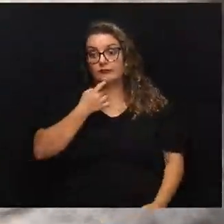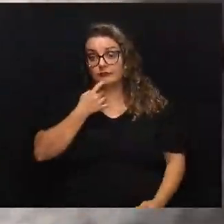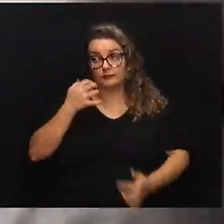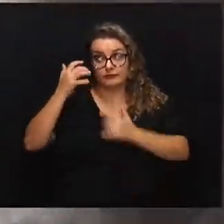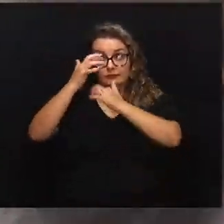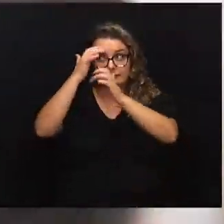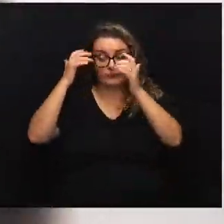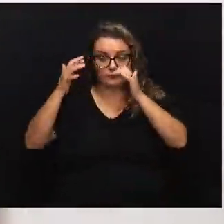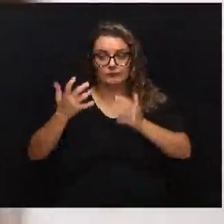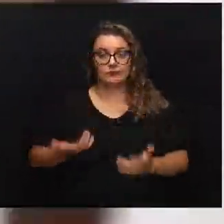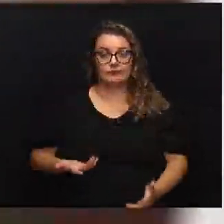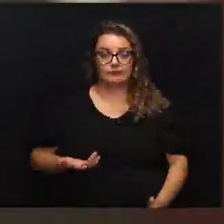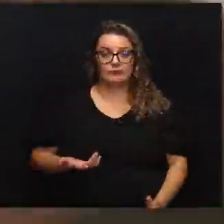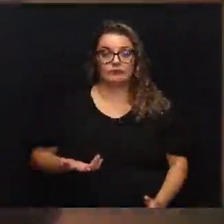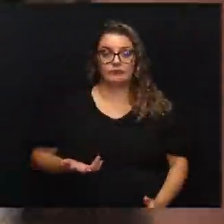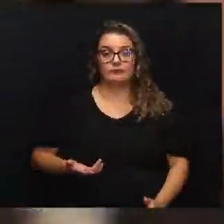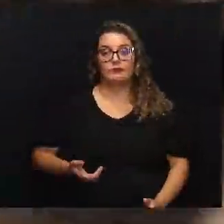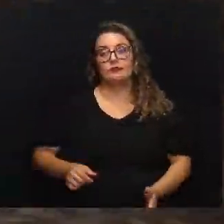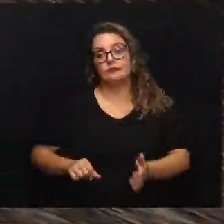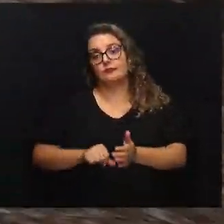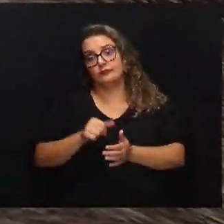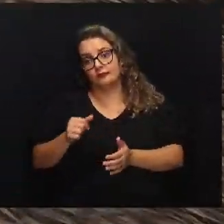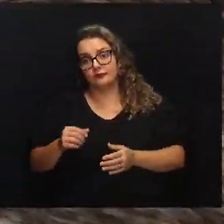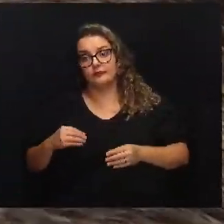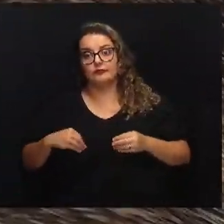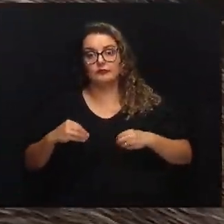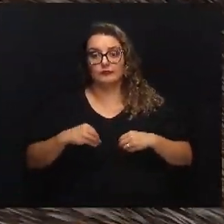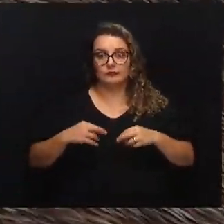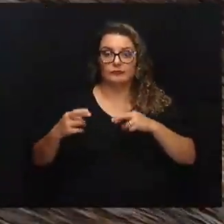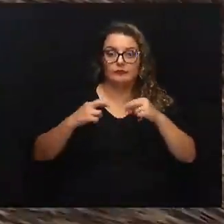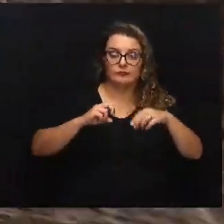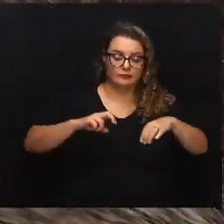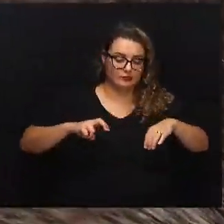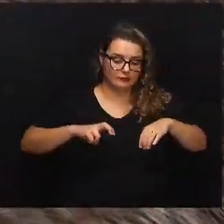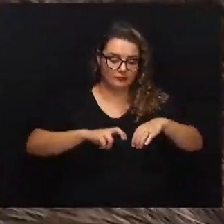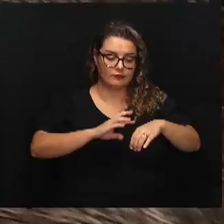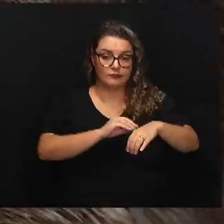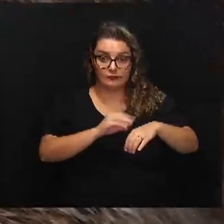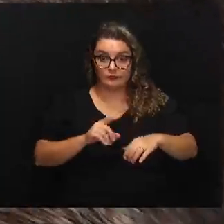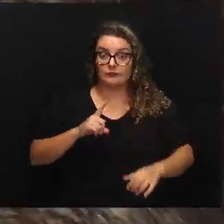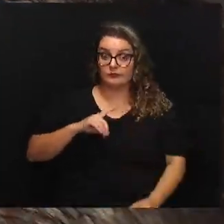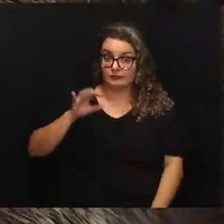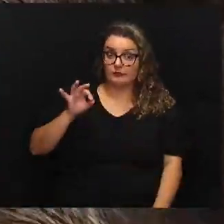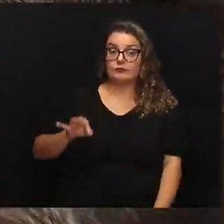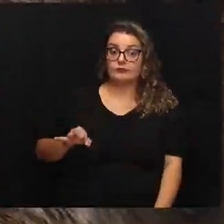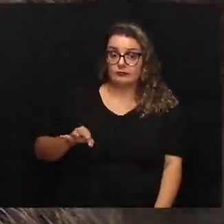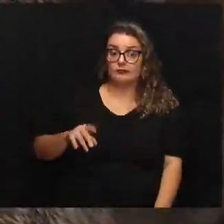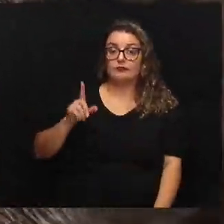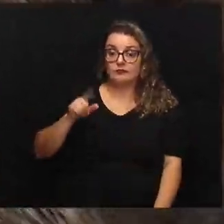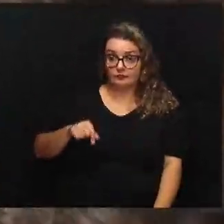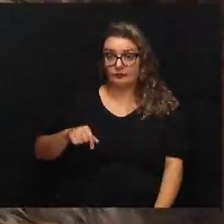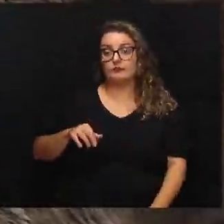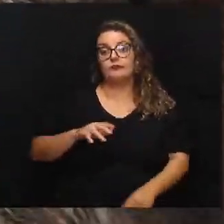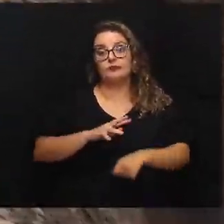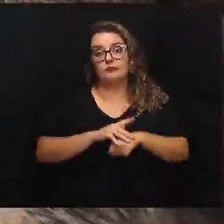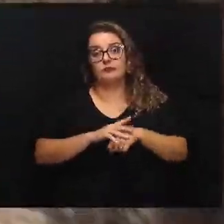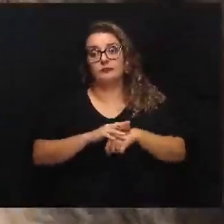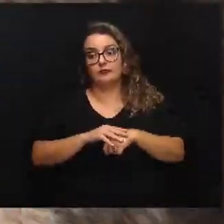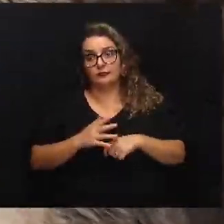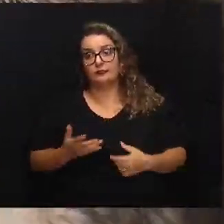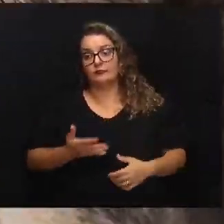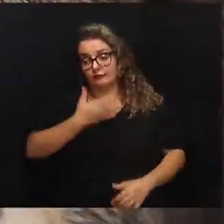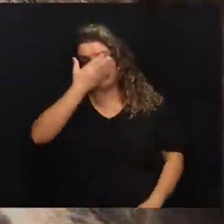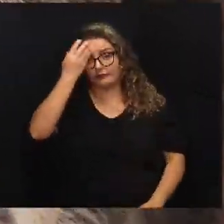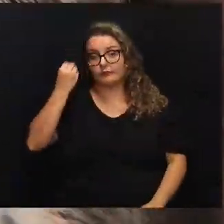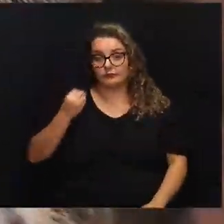você vai piorar. Então, primeiramente, tem que ser feito exame de imagem, inclusive, para ter certeza que é um Alzheimer e não uma neoplasia, por exemplo.